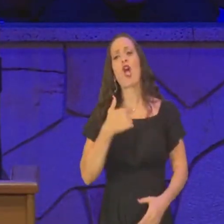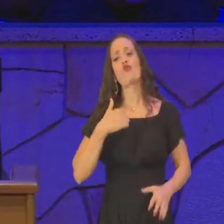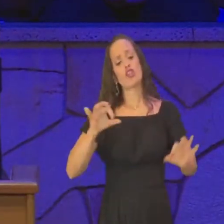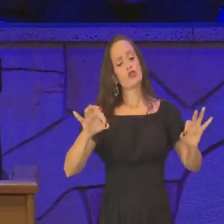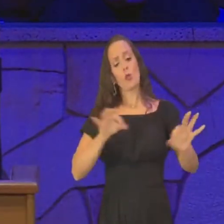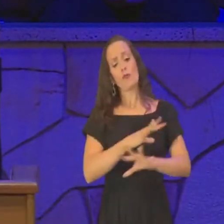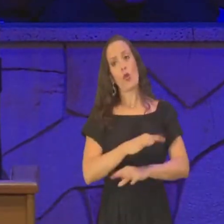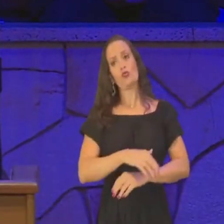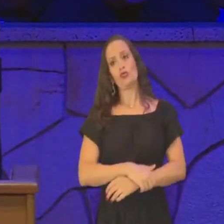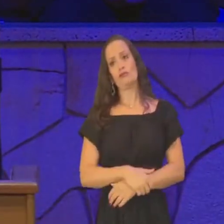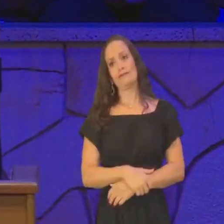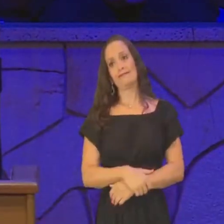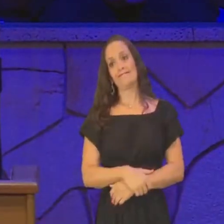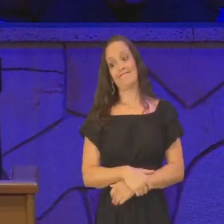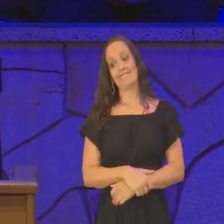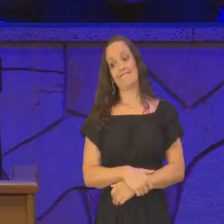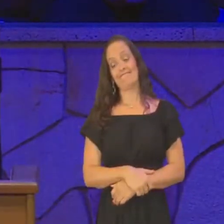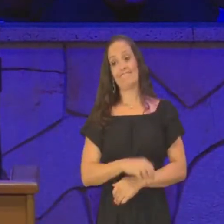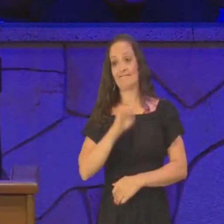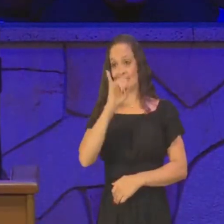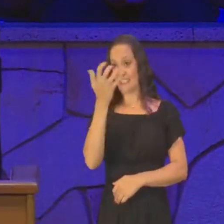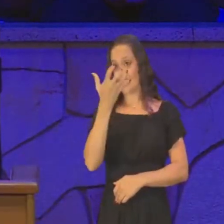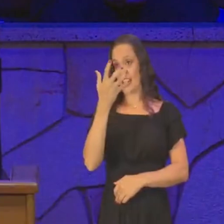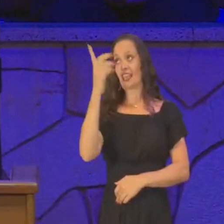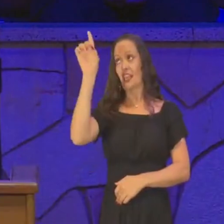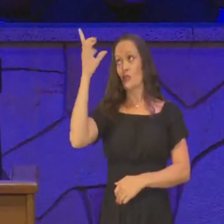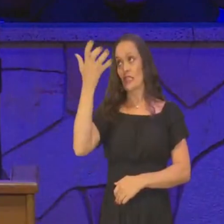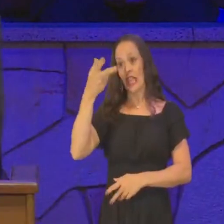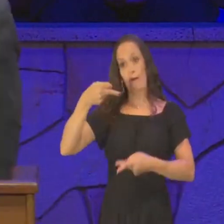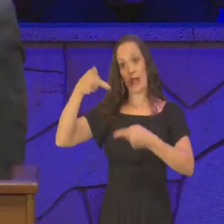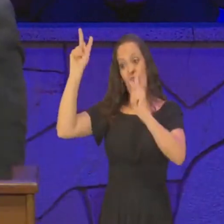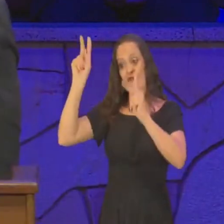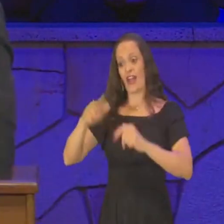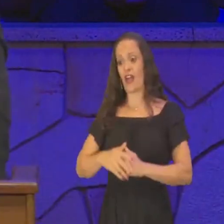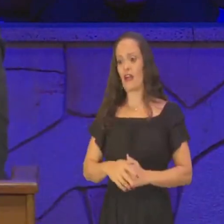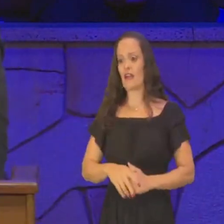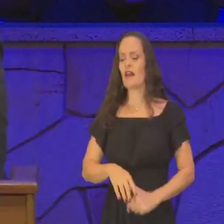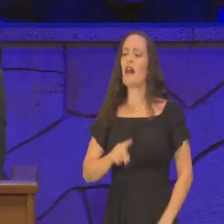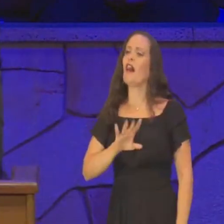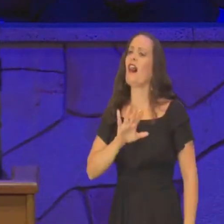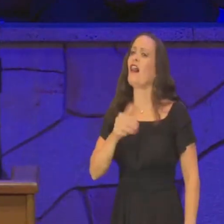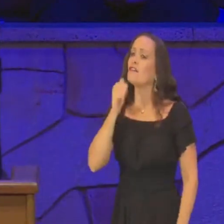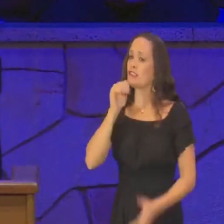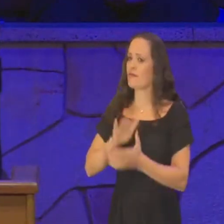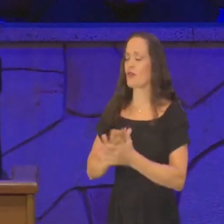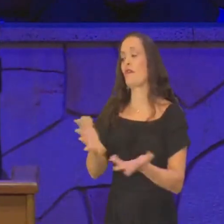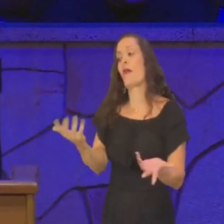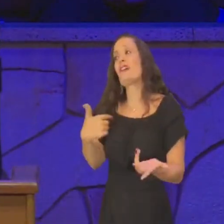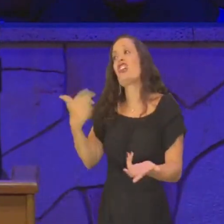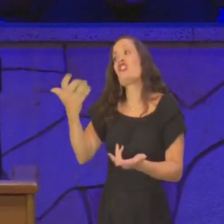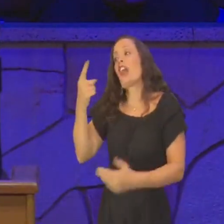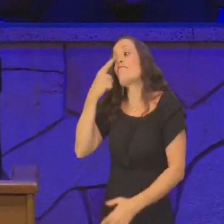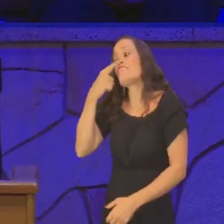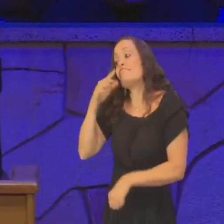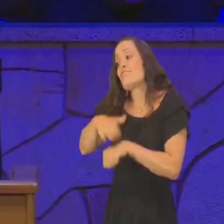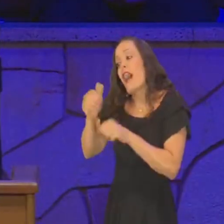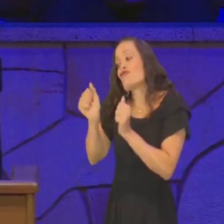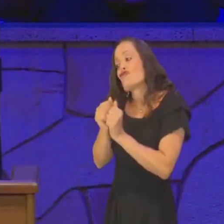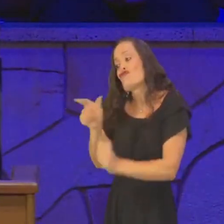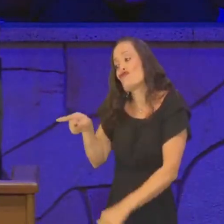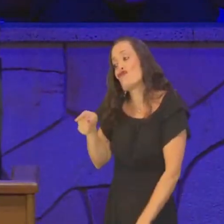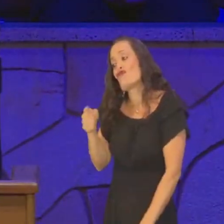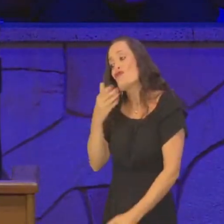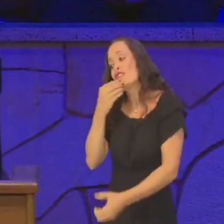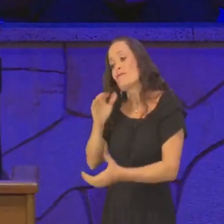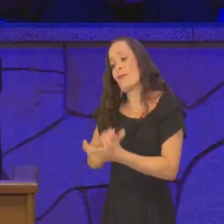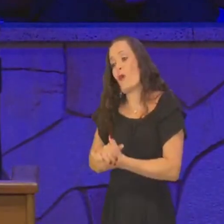preparado. Se Deus quiser me levar, eu já estou pronto. Ela falou: irmão, pastor, mas a gente quer ter ele mais com a gente. Eu